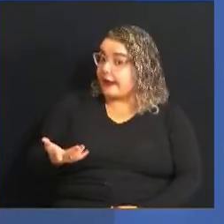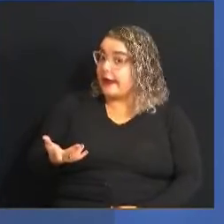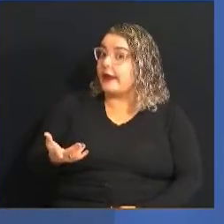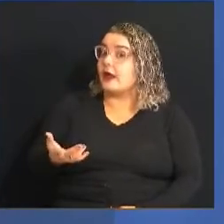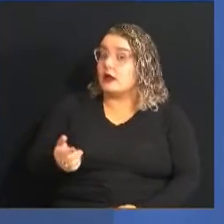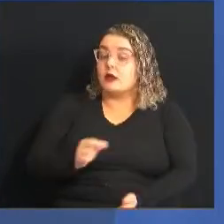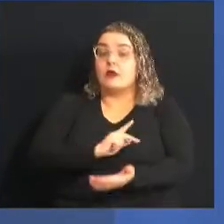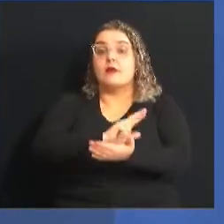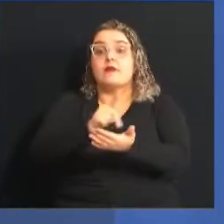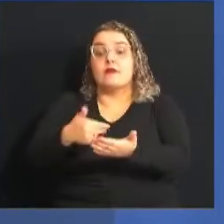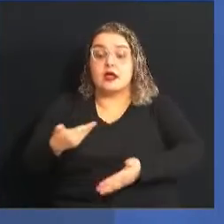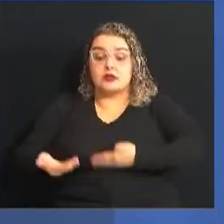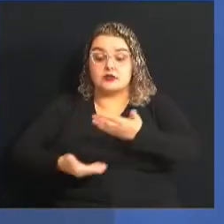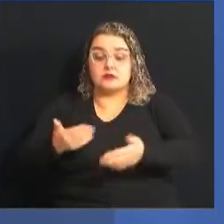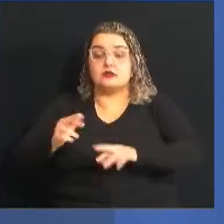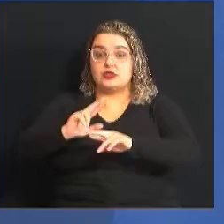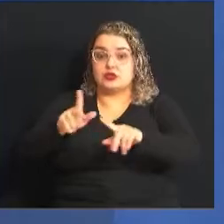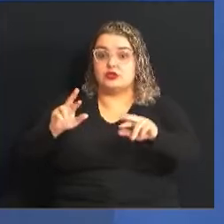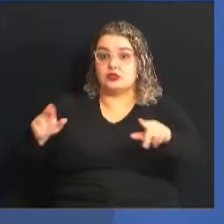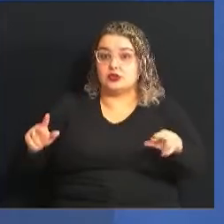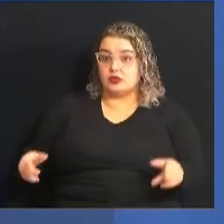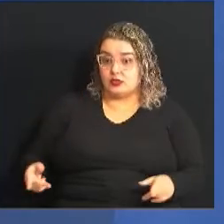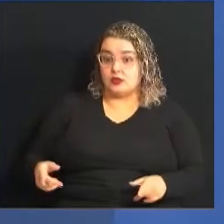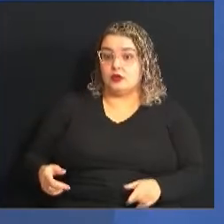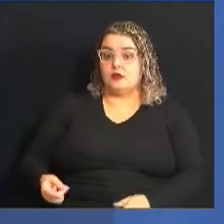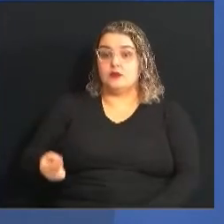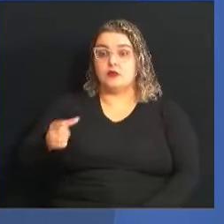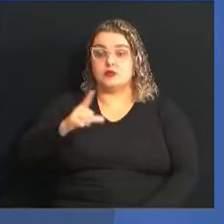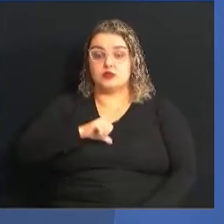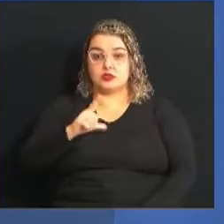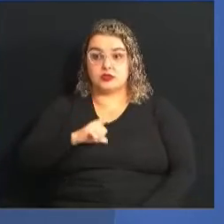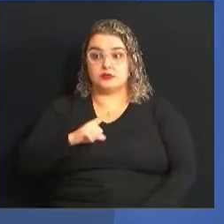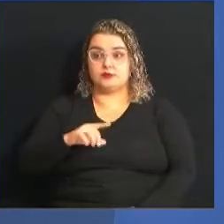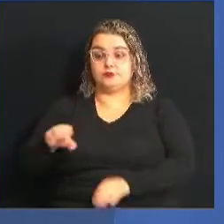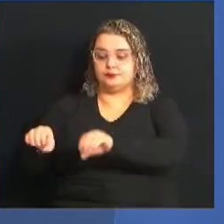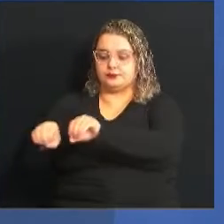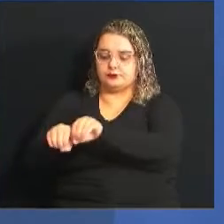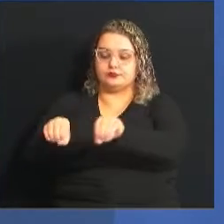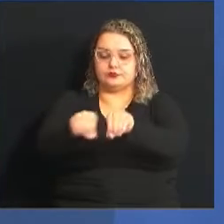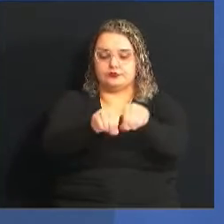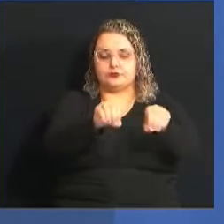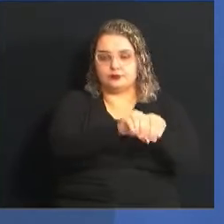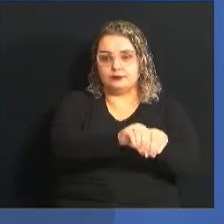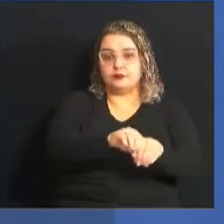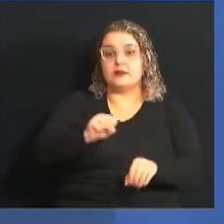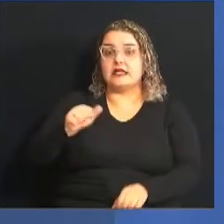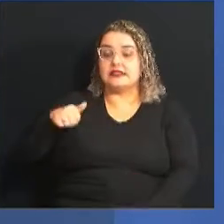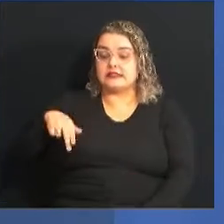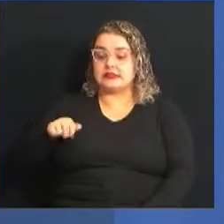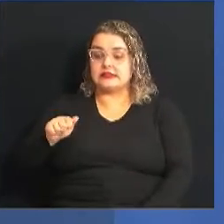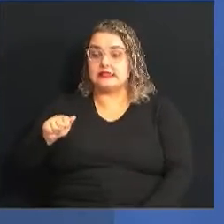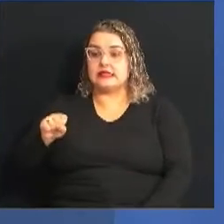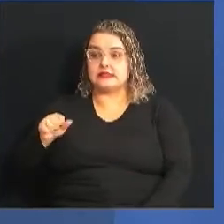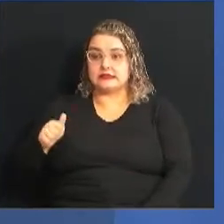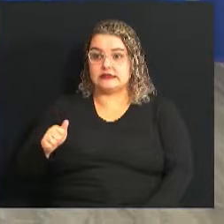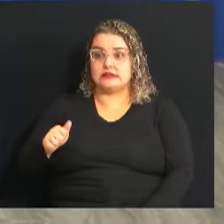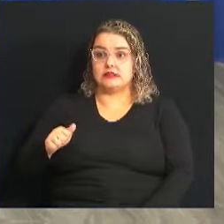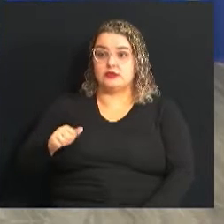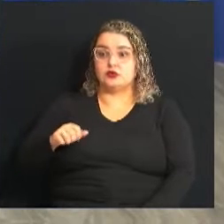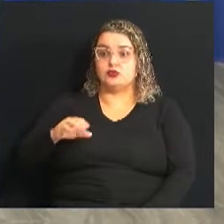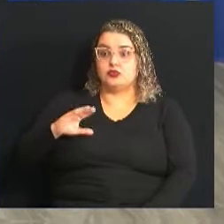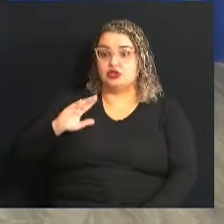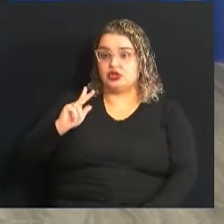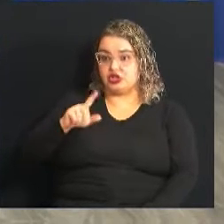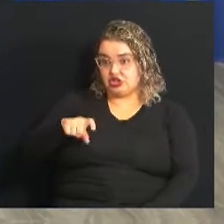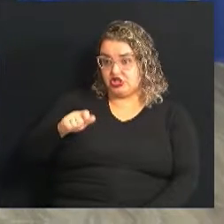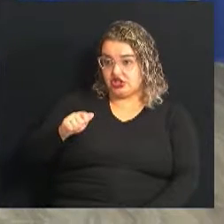vários serviços diferentes. Olha só, nós vamos ter o serviço de interligação de redes da Sanasa lá na região do Chapadão. Por isso,